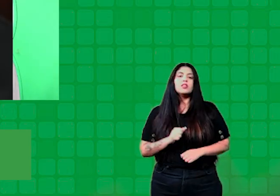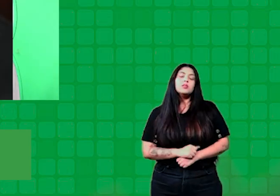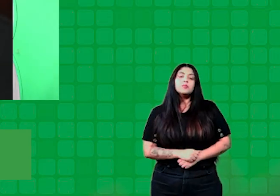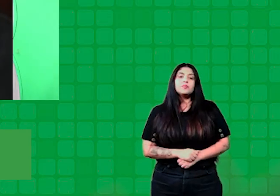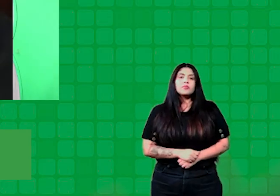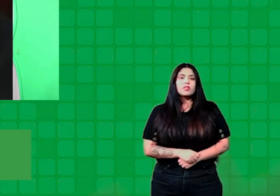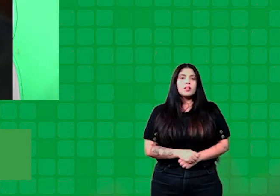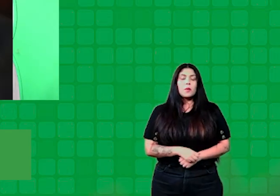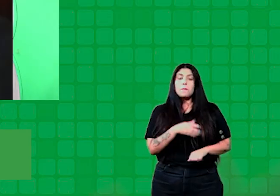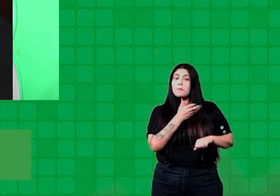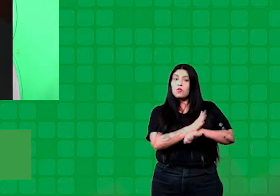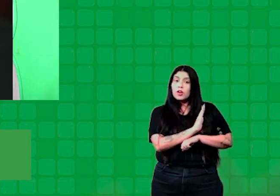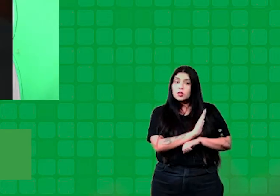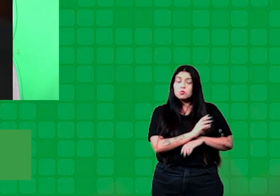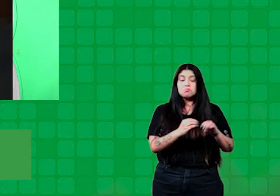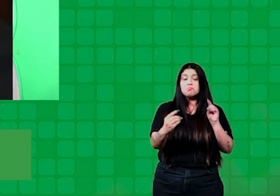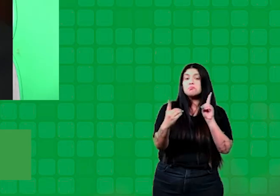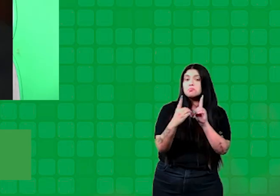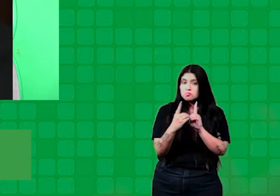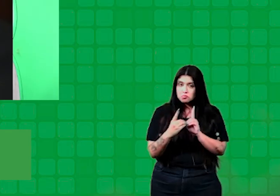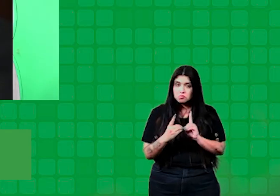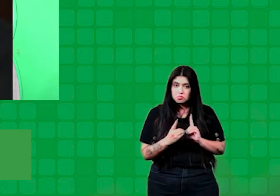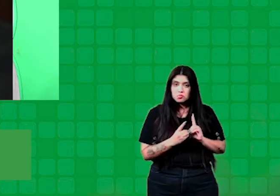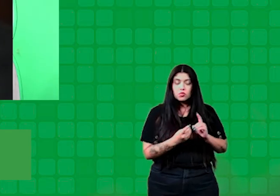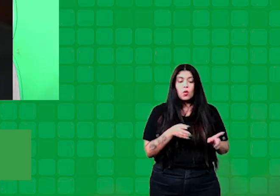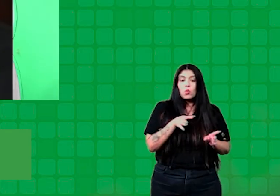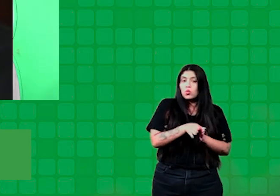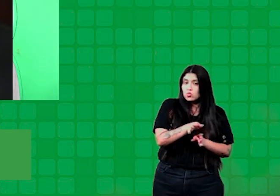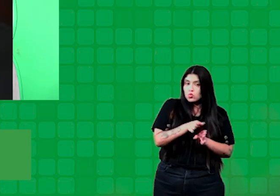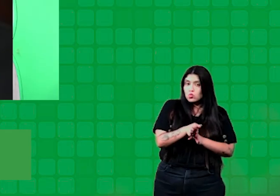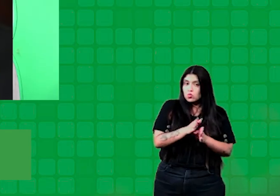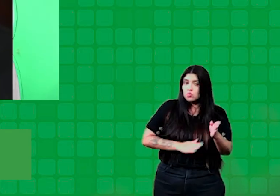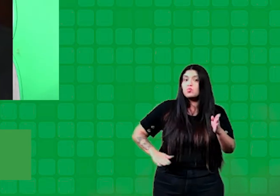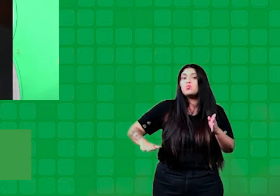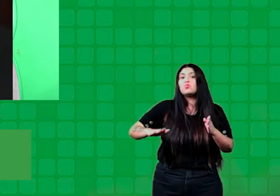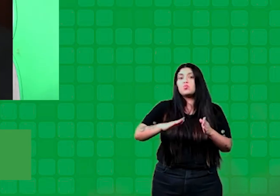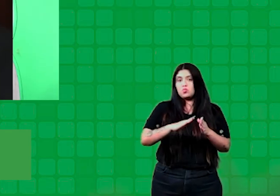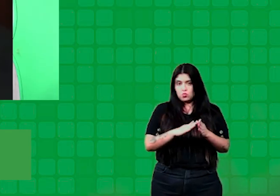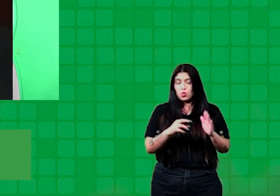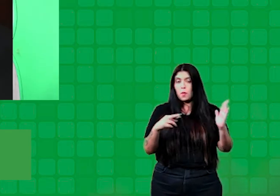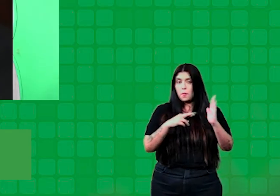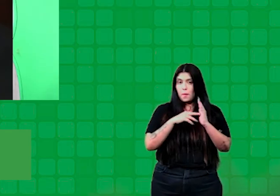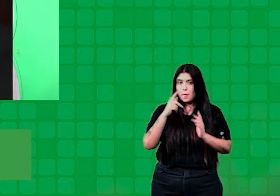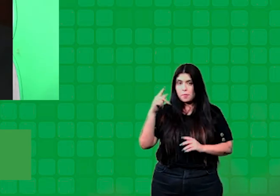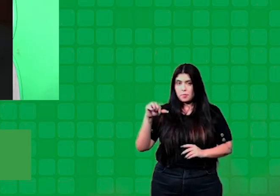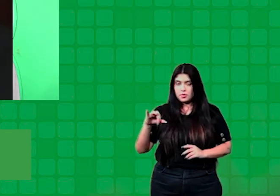às recomendações, né, da nossa relatora Patrícia.